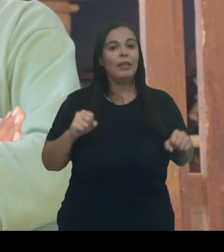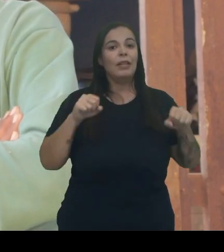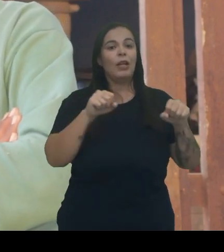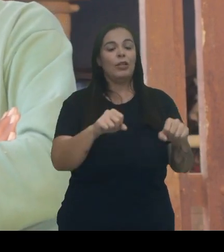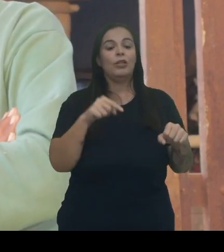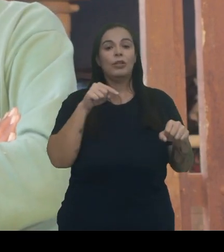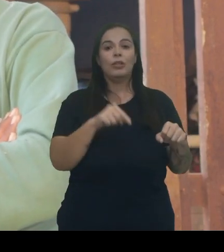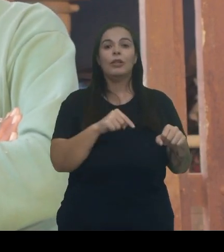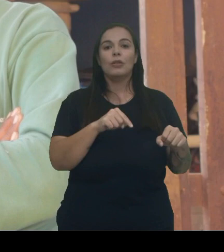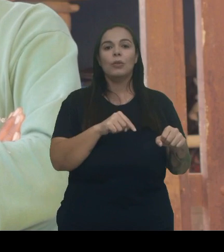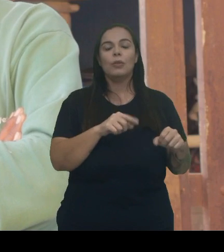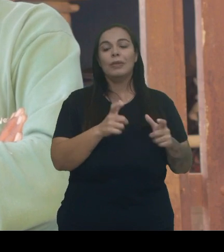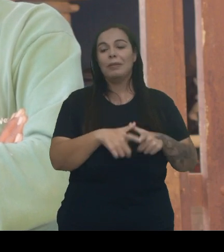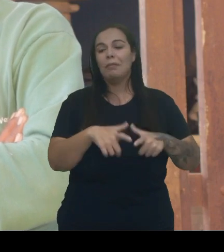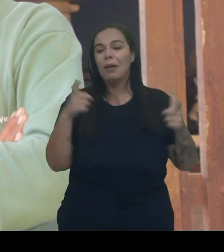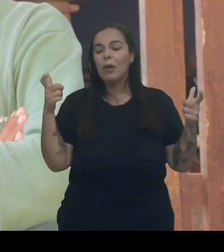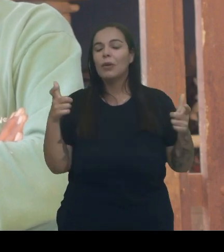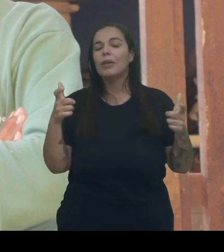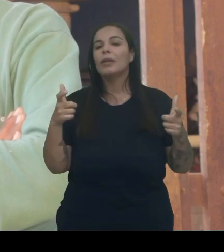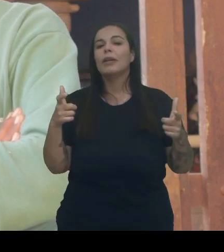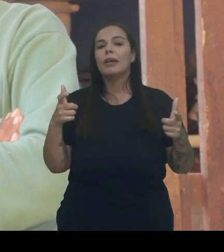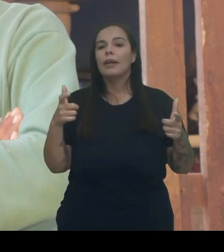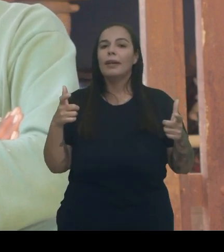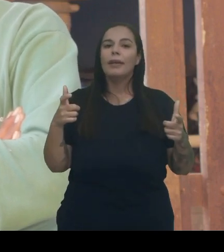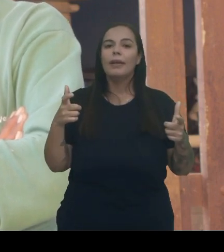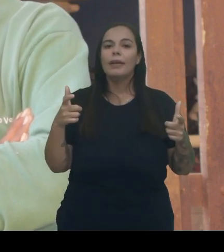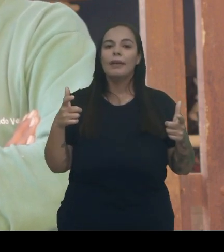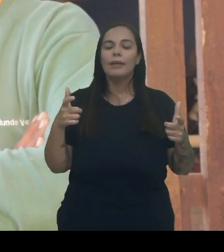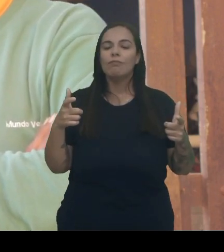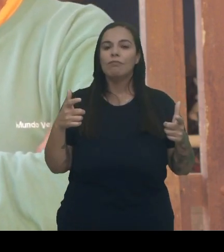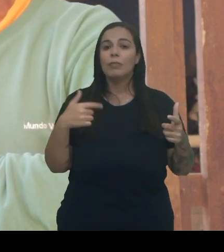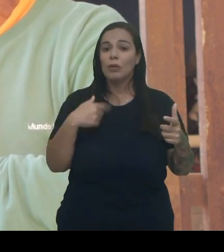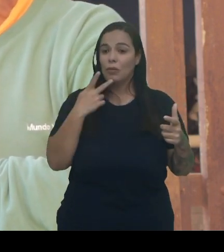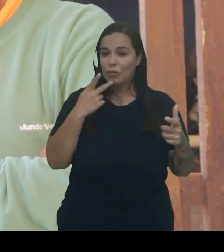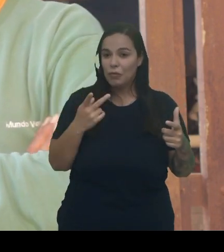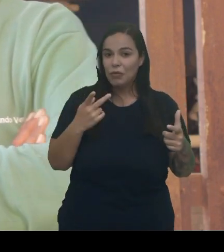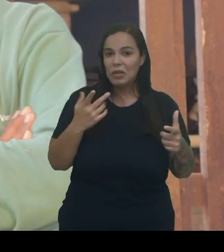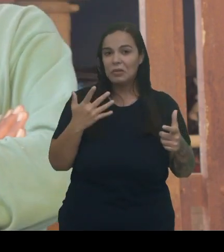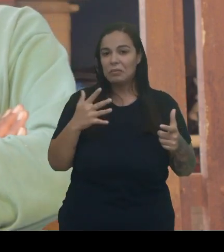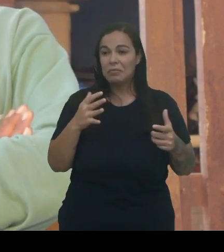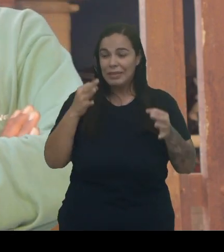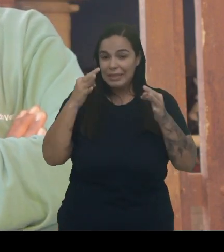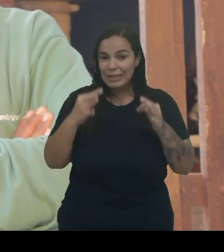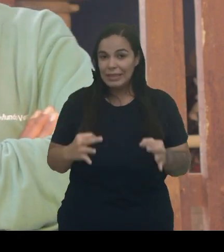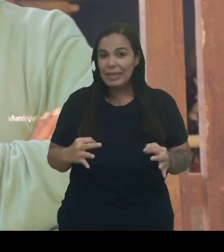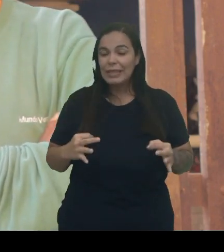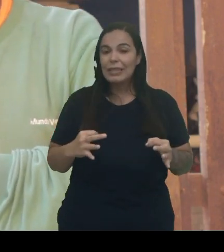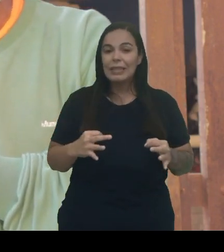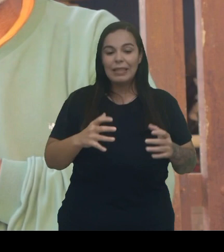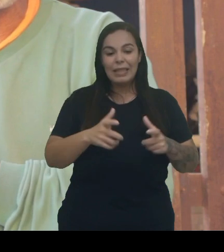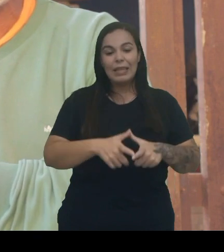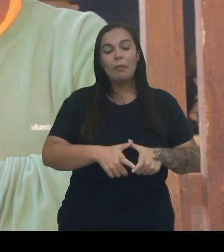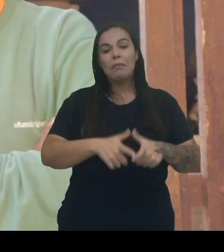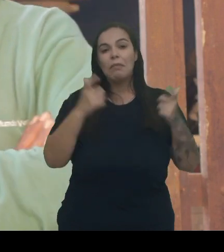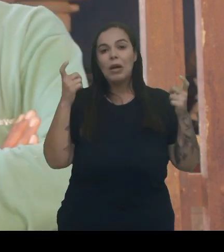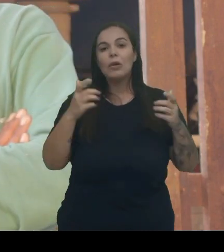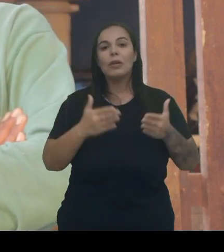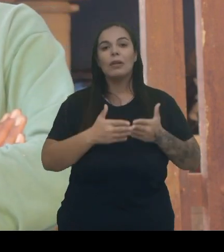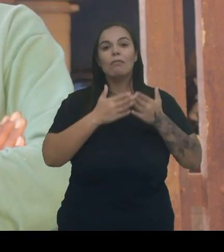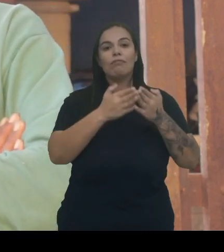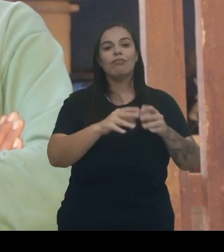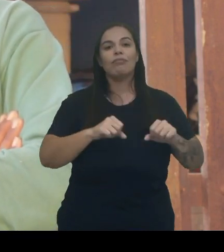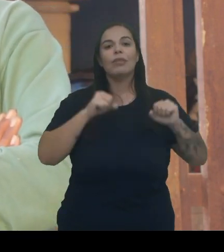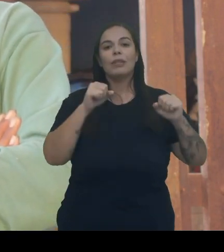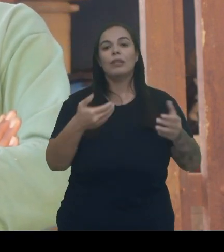vieram, a maioria, para te dizer a verdade, eu digo quase de certeza para você, que a maioria dessas canoas de antigamente